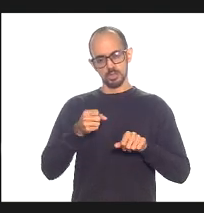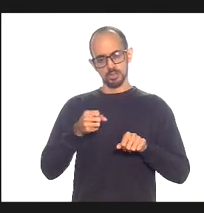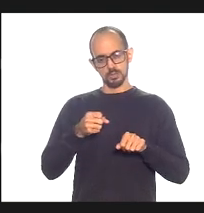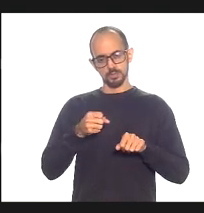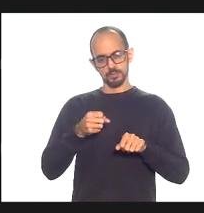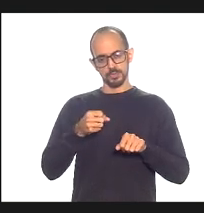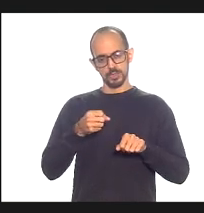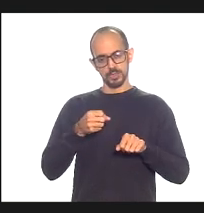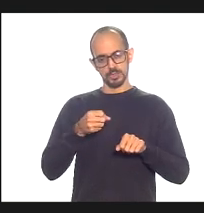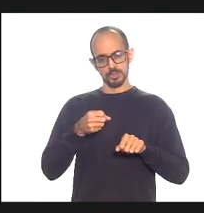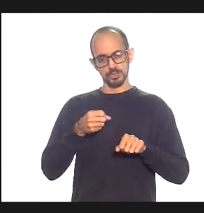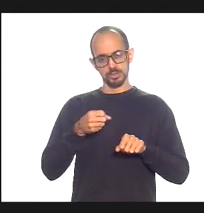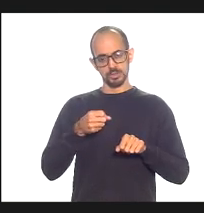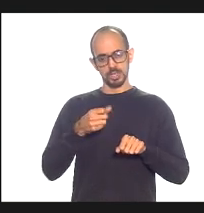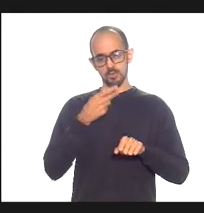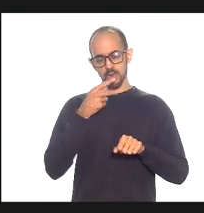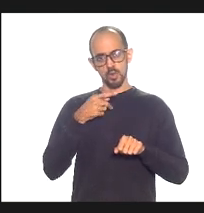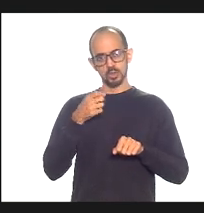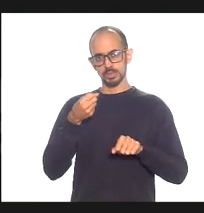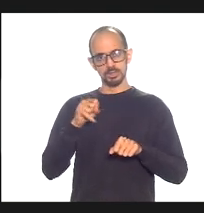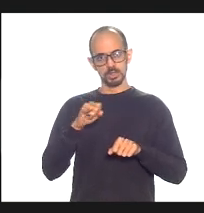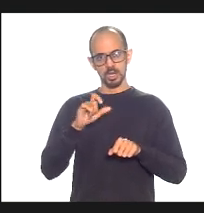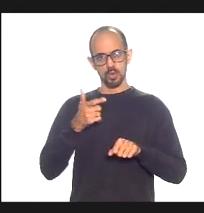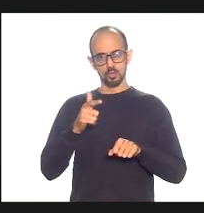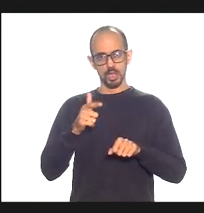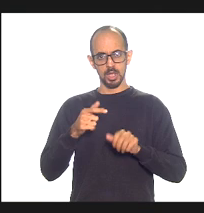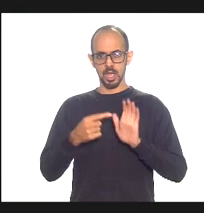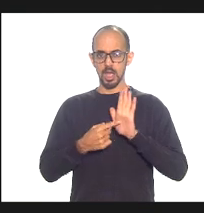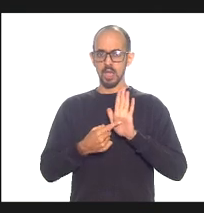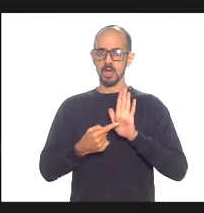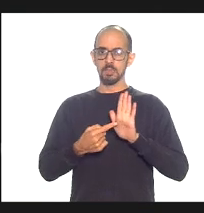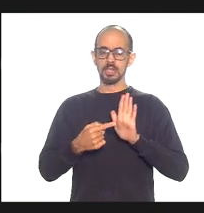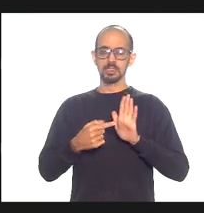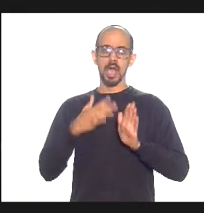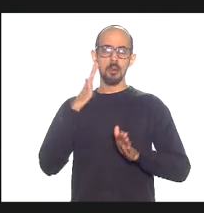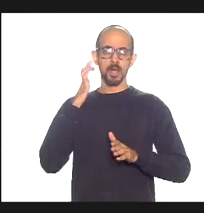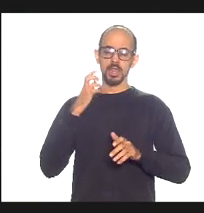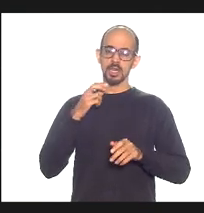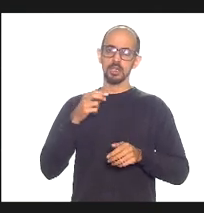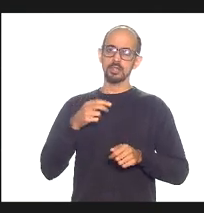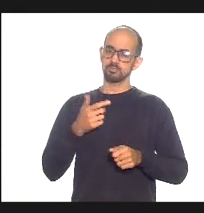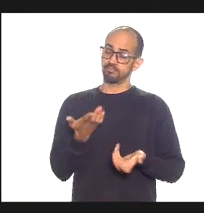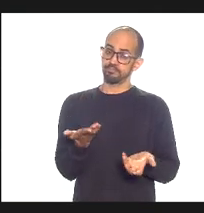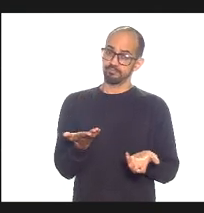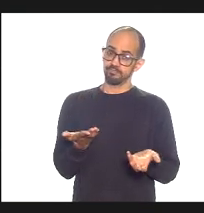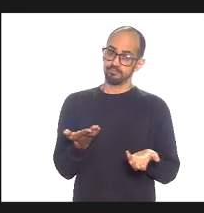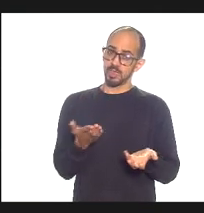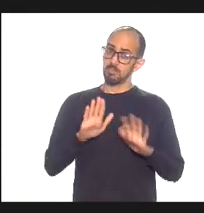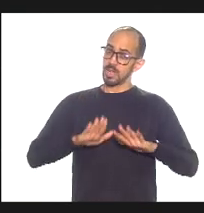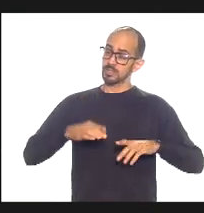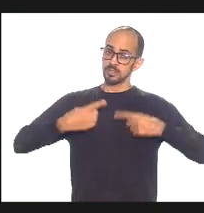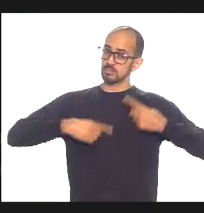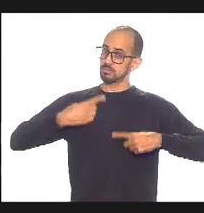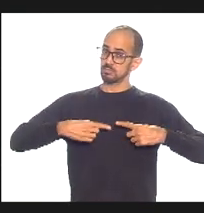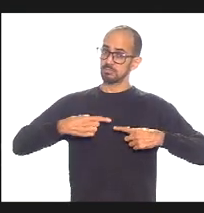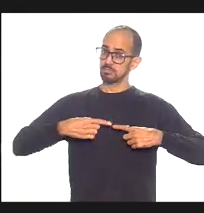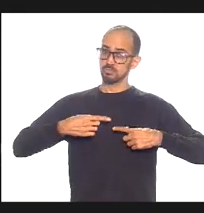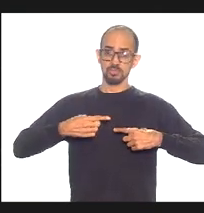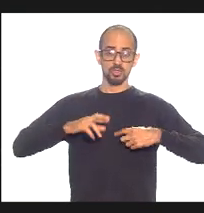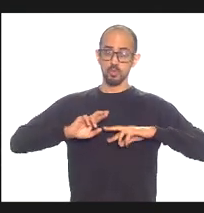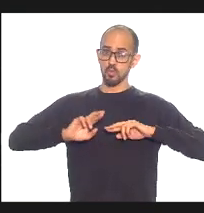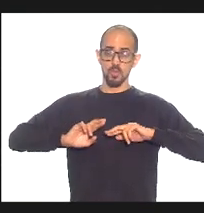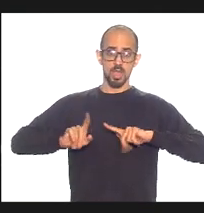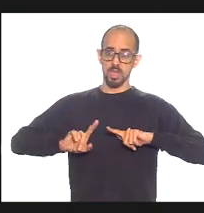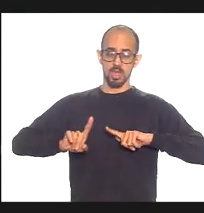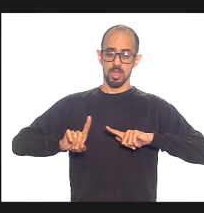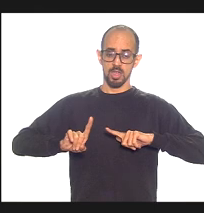amanhã, ele tiraria tudo. É lamentável que a discussão não era para ser essa. A discussão tem que ser uma discussão de alto nível, uma discussão pelo